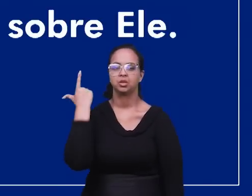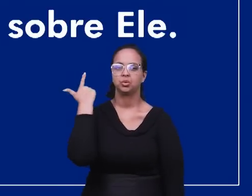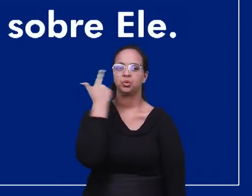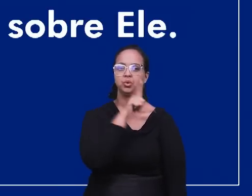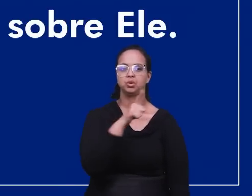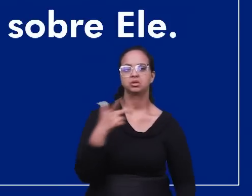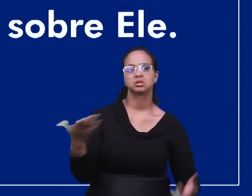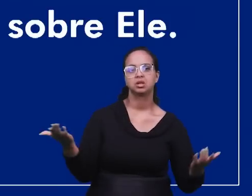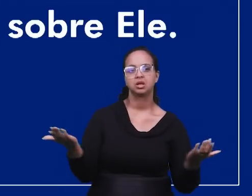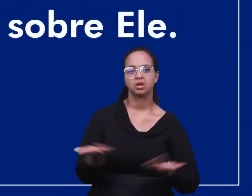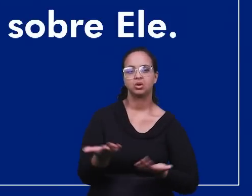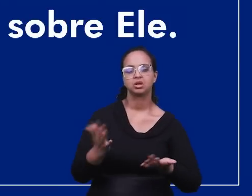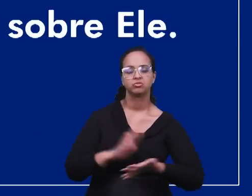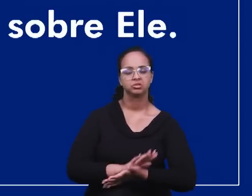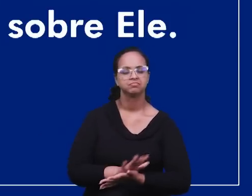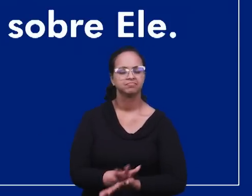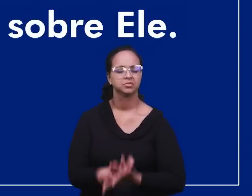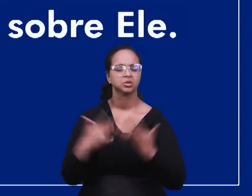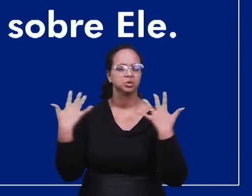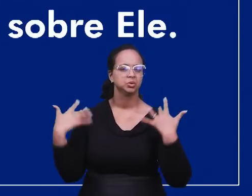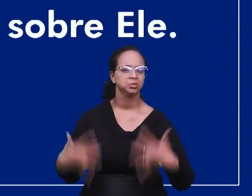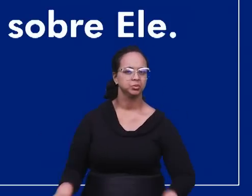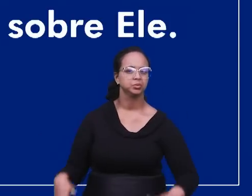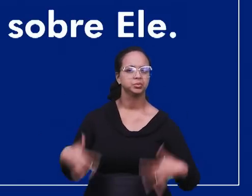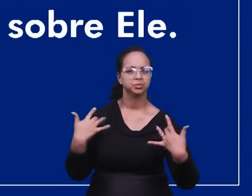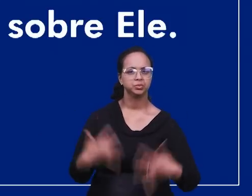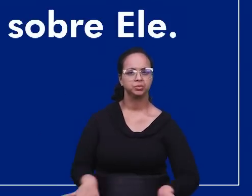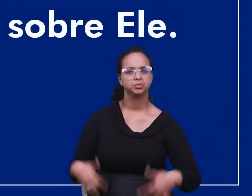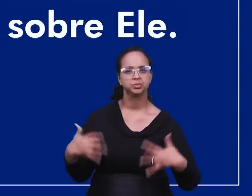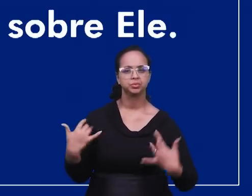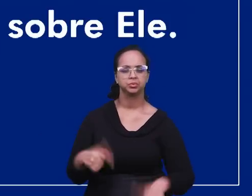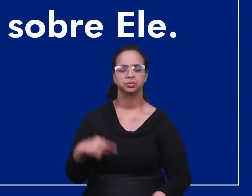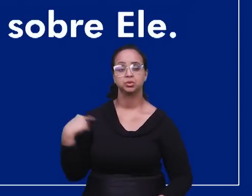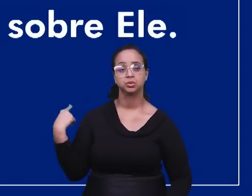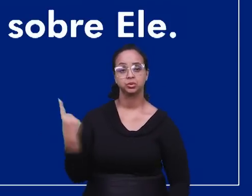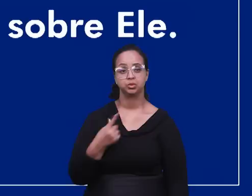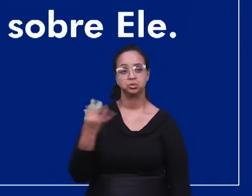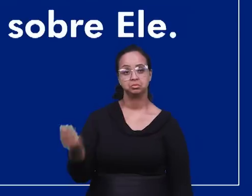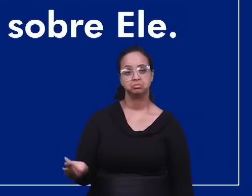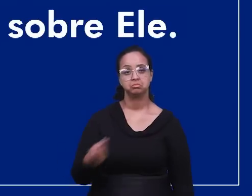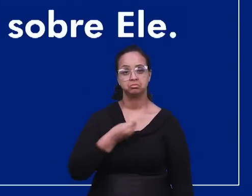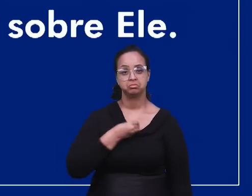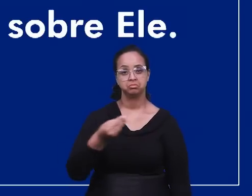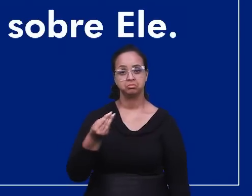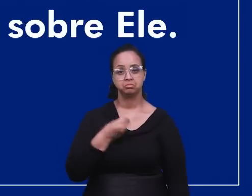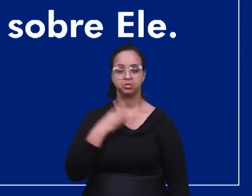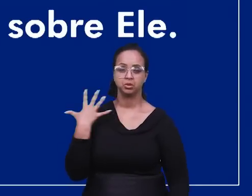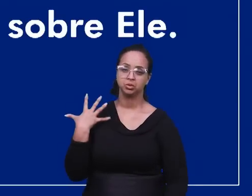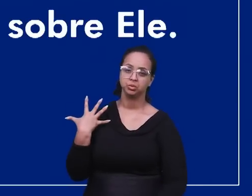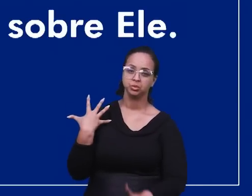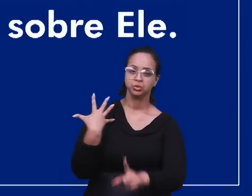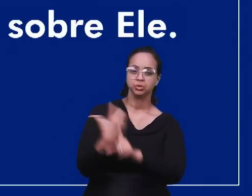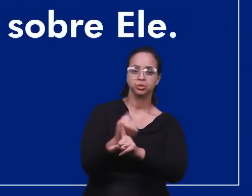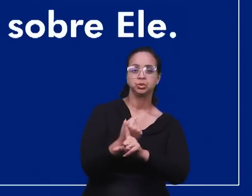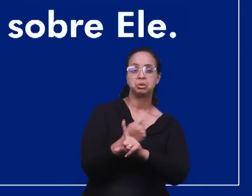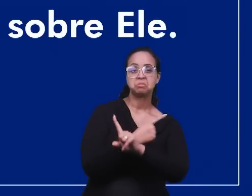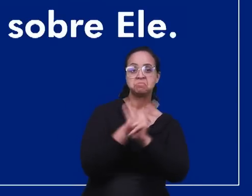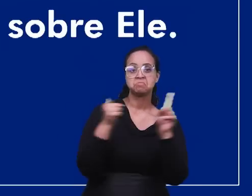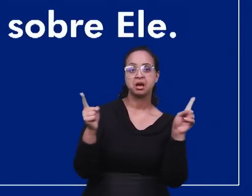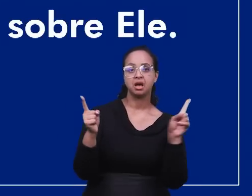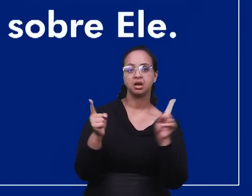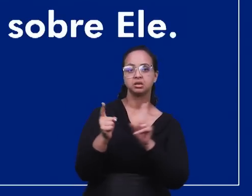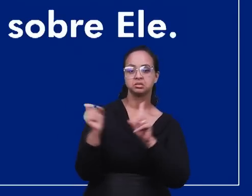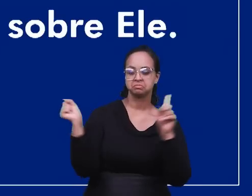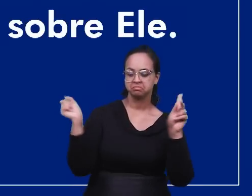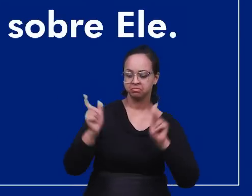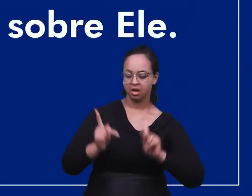nos dar a grande salvação. Ele foi moído, ou seja, esmagado, pelas nossas transgressões e o castigo